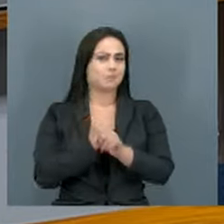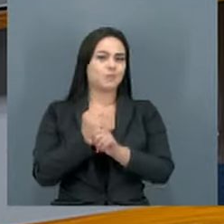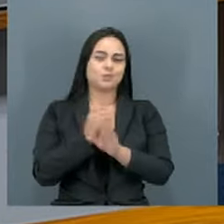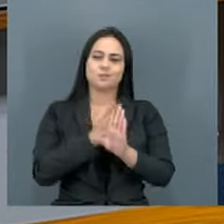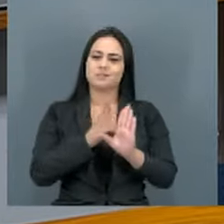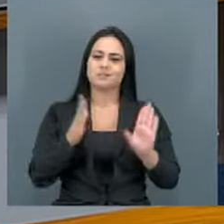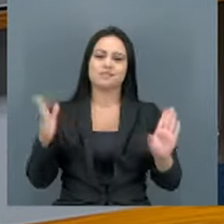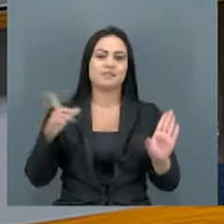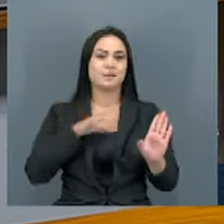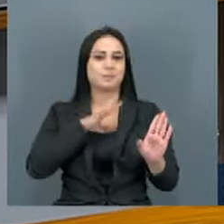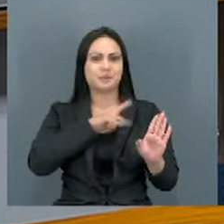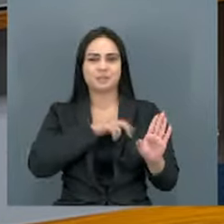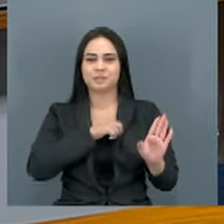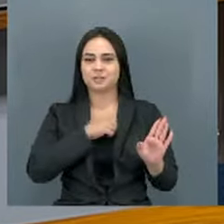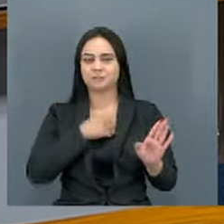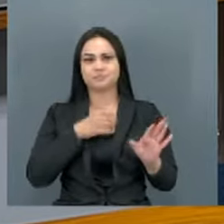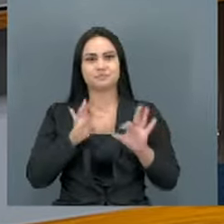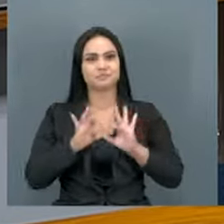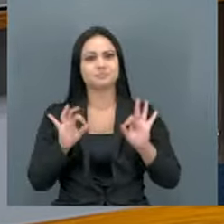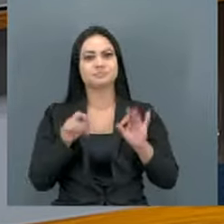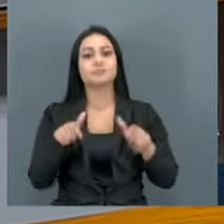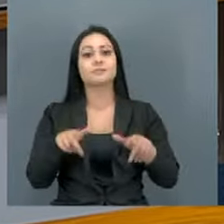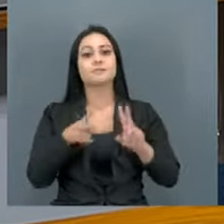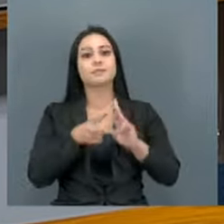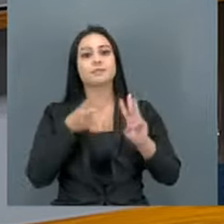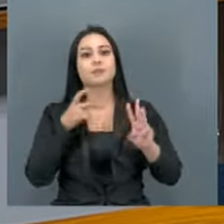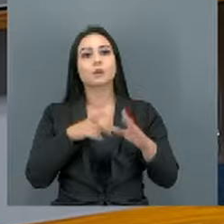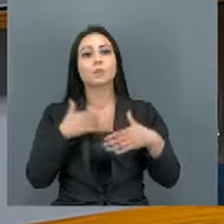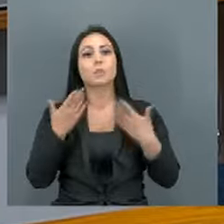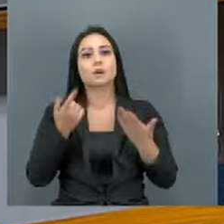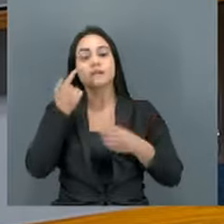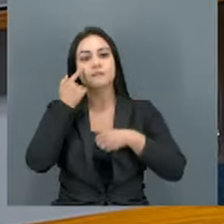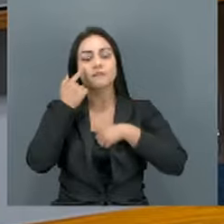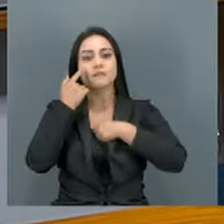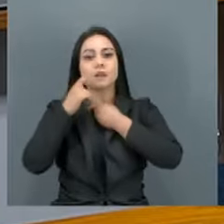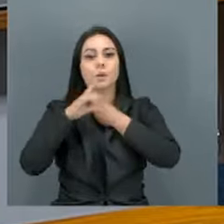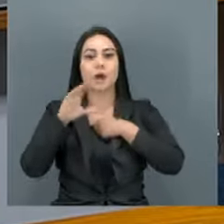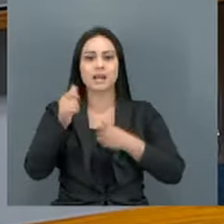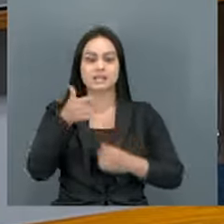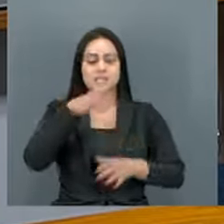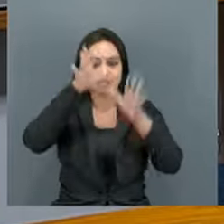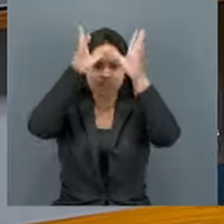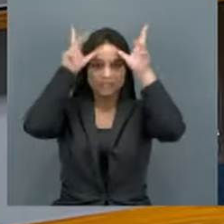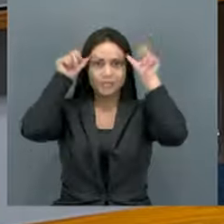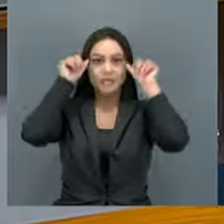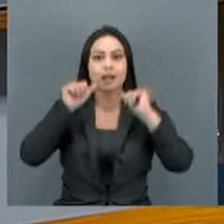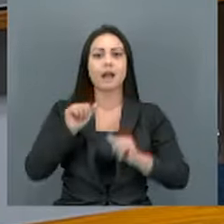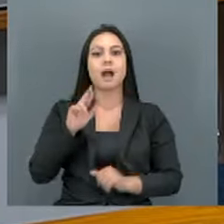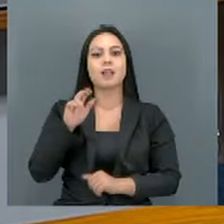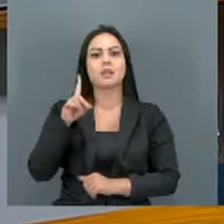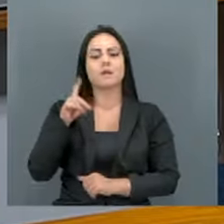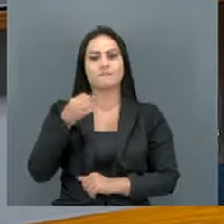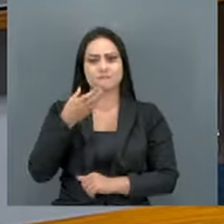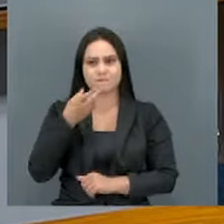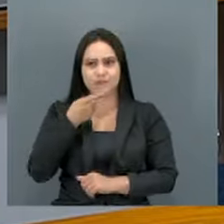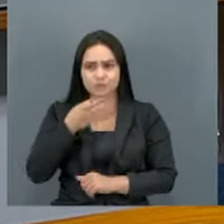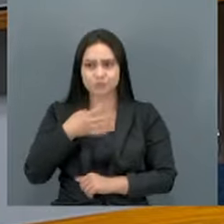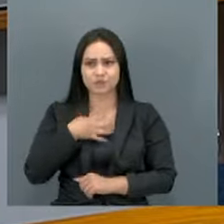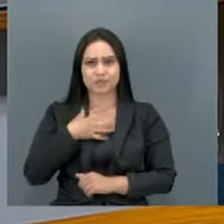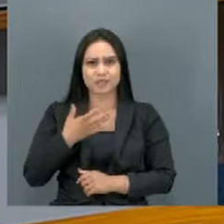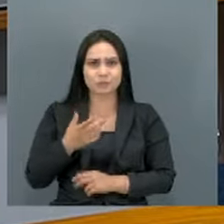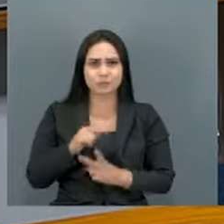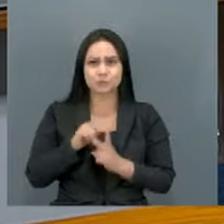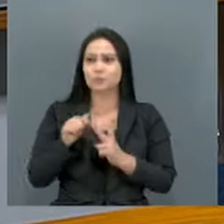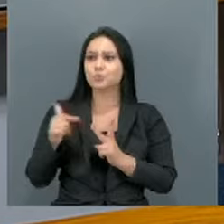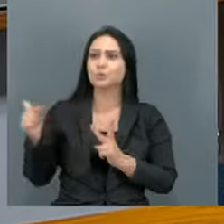paixão muito grande por este povo. E quando a gente vê o cacique Arnaldo falando da forma como ele fala, e o cacique